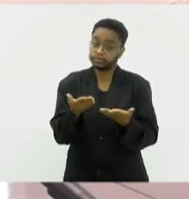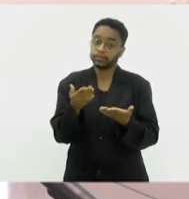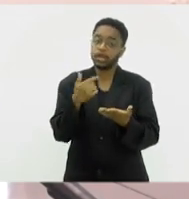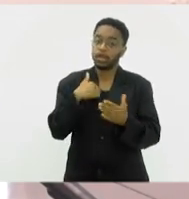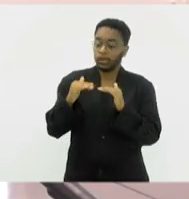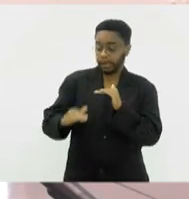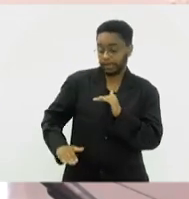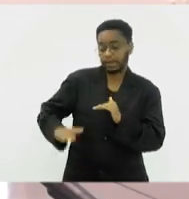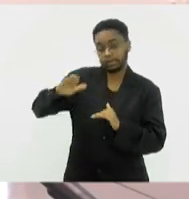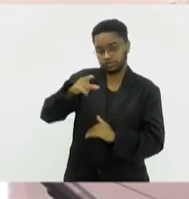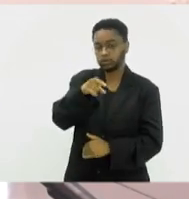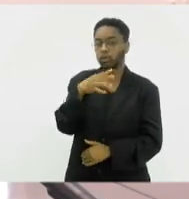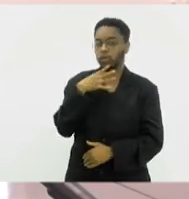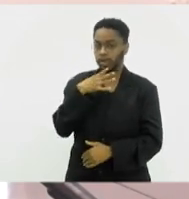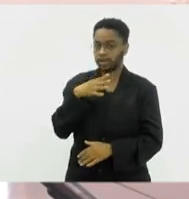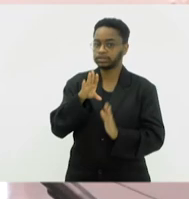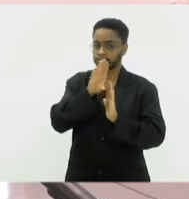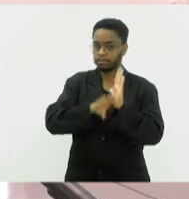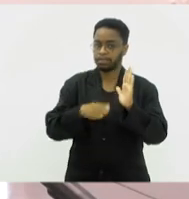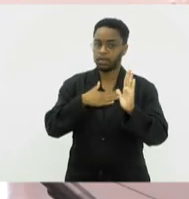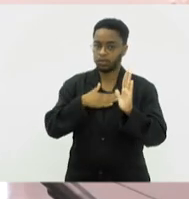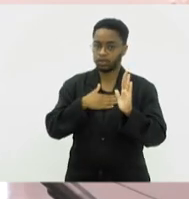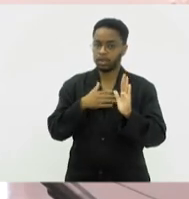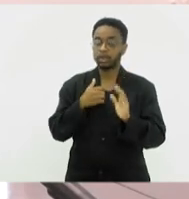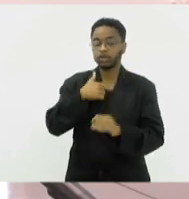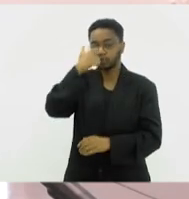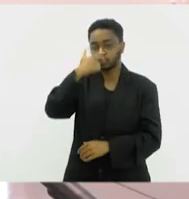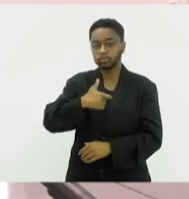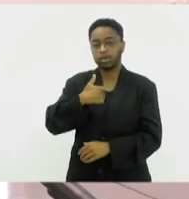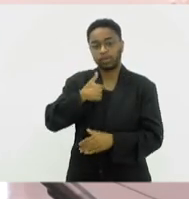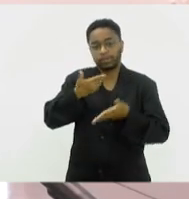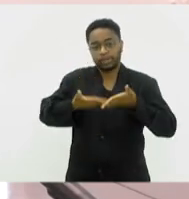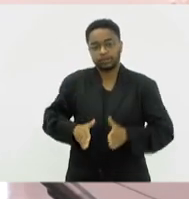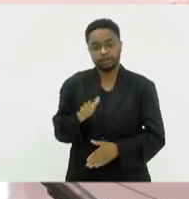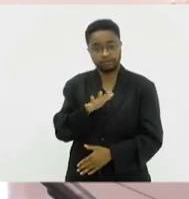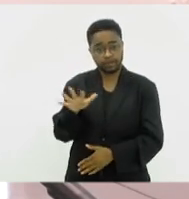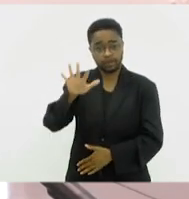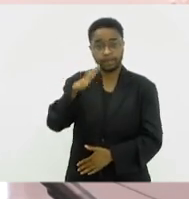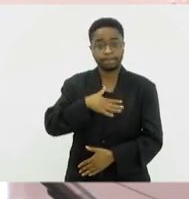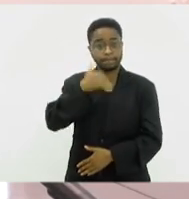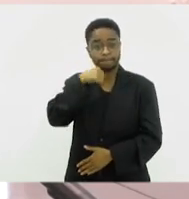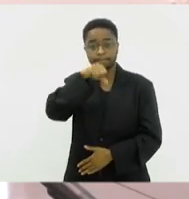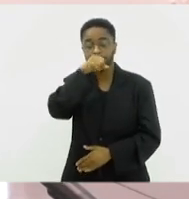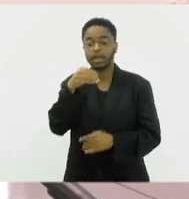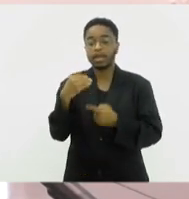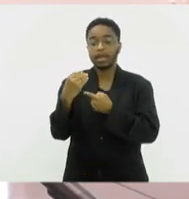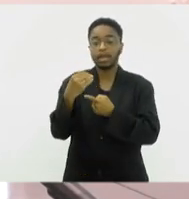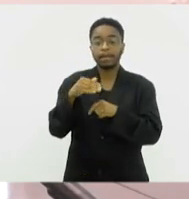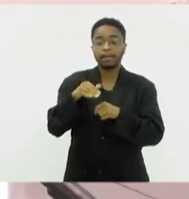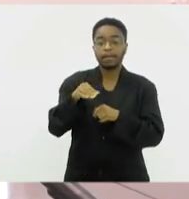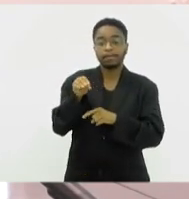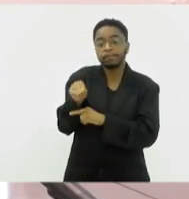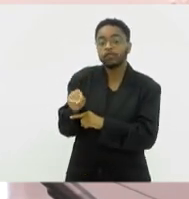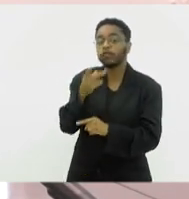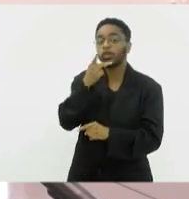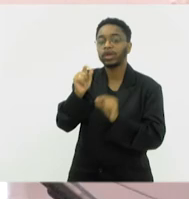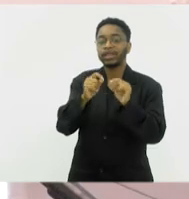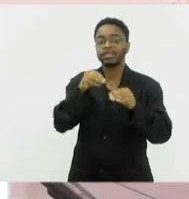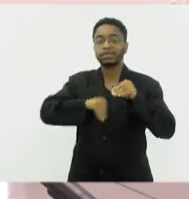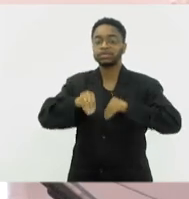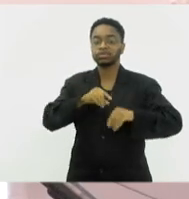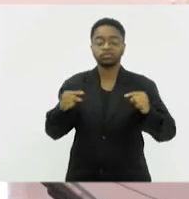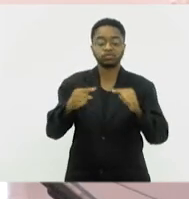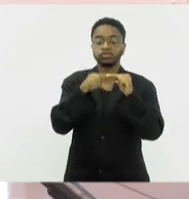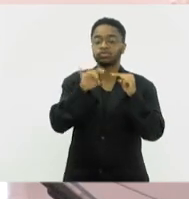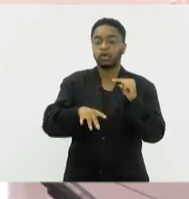cresci, como Vossa Excelência conhece também meu currículo, uma criança de favela. Minha mãe me criou falando que depressão é coisa de gente rica. Ou seja,